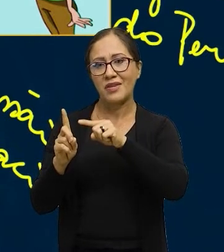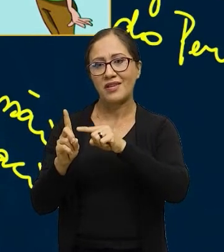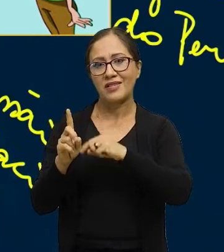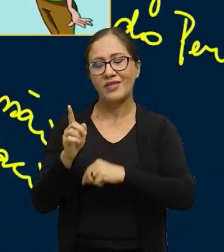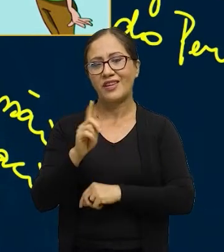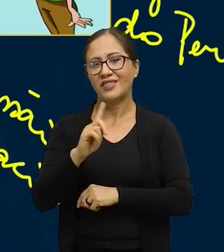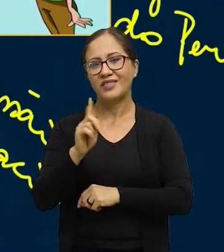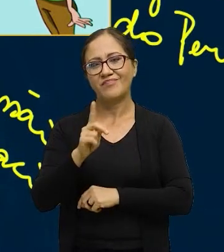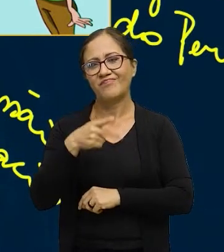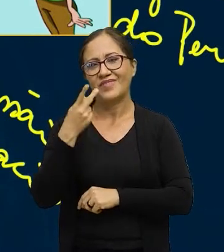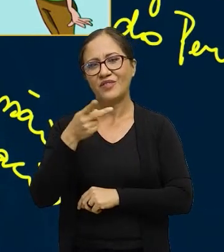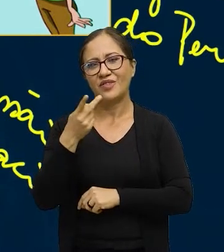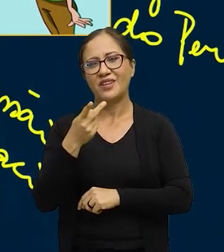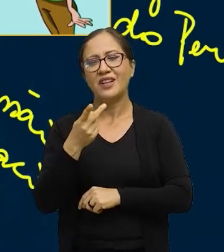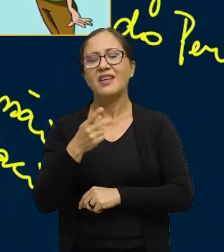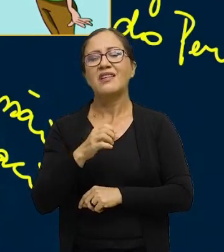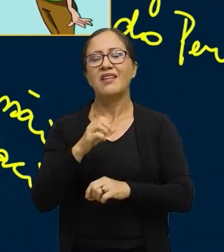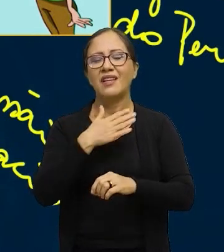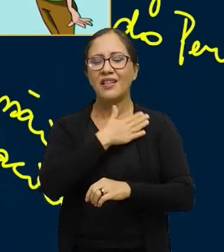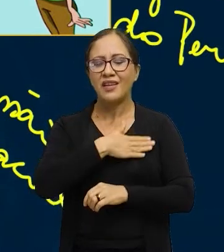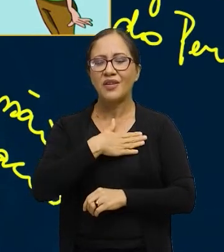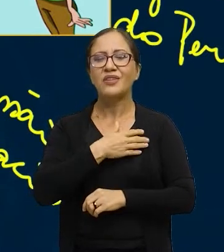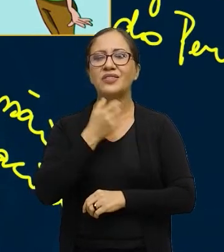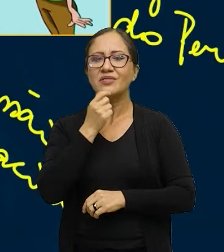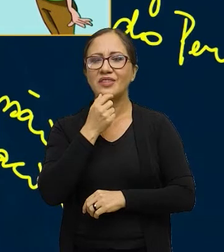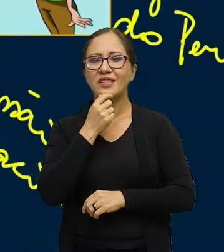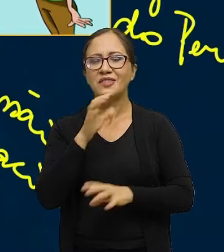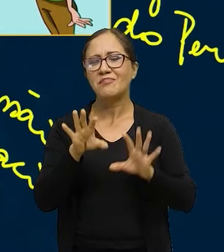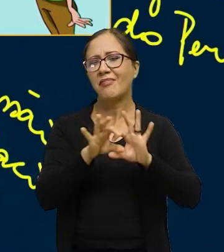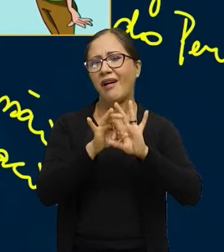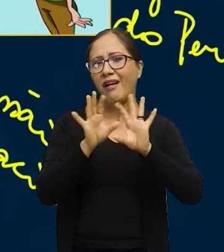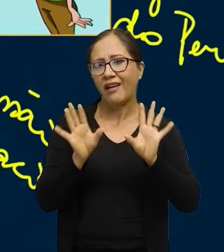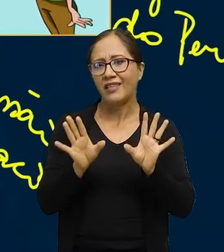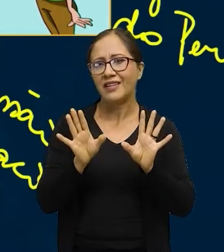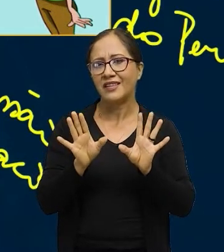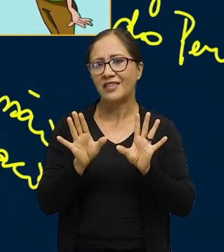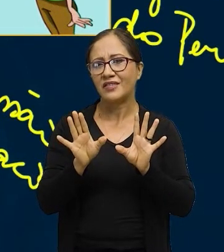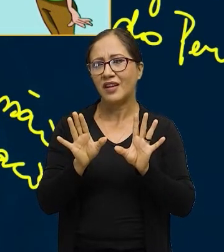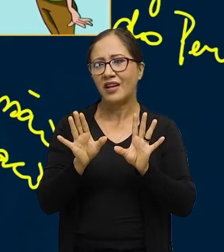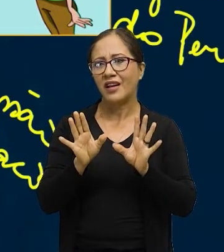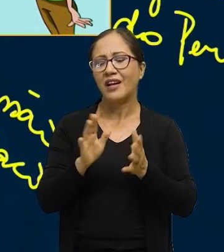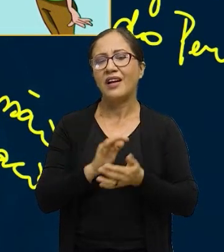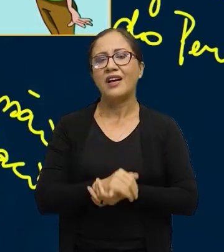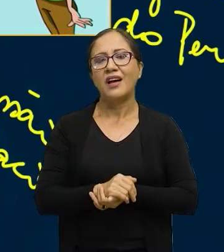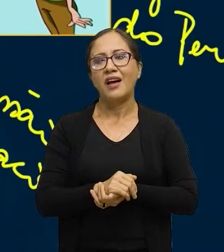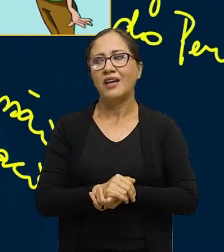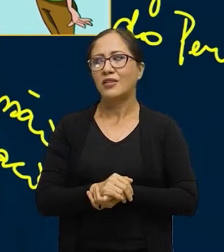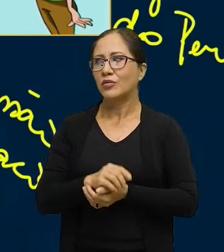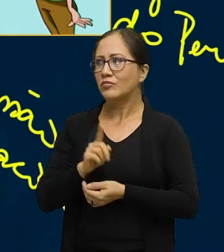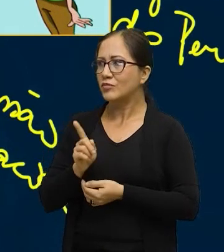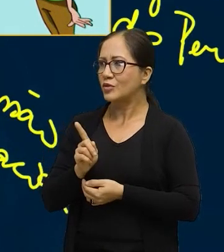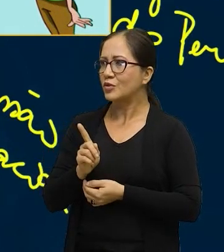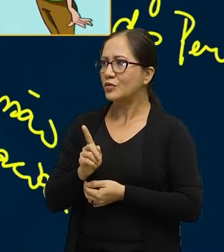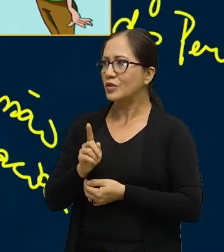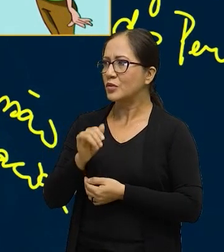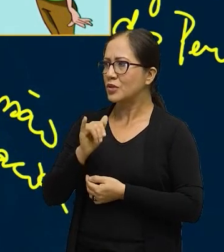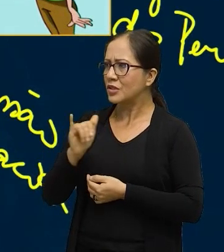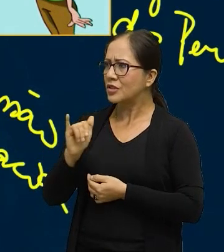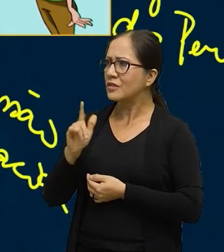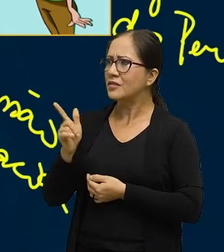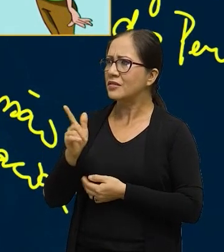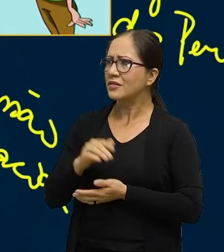não. Ele gosta do inglês um pouco mais relaxado. E ele aqui ouviu, espantado, depois ele passou e